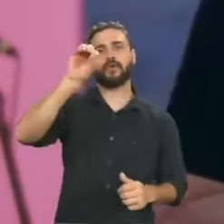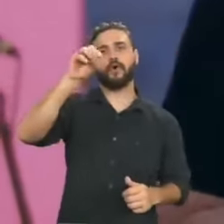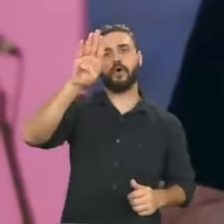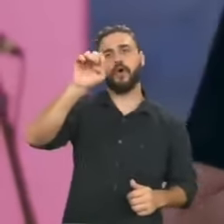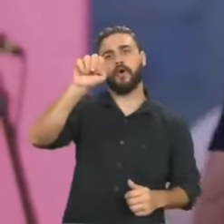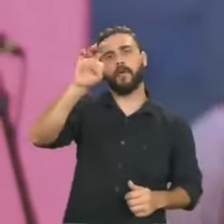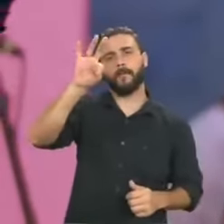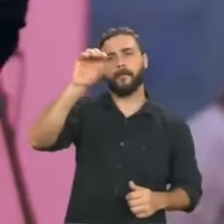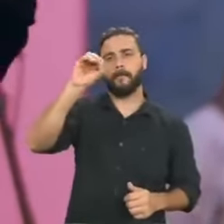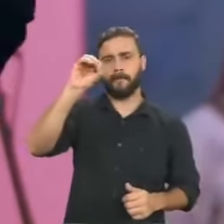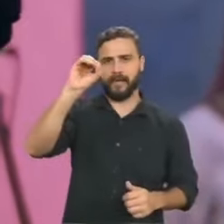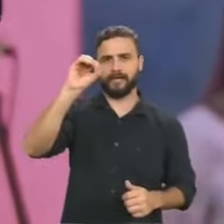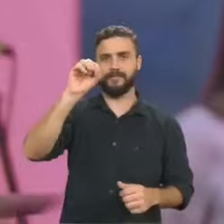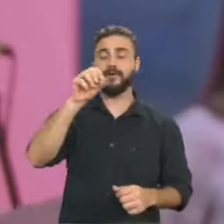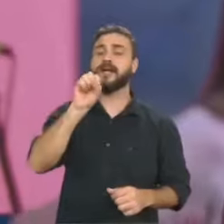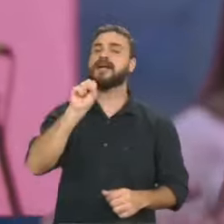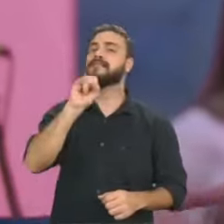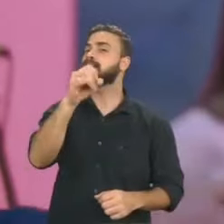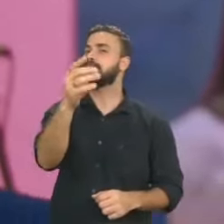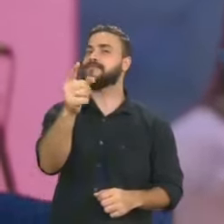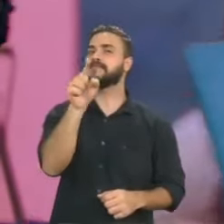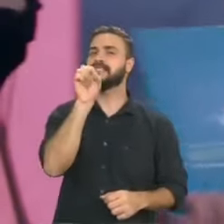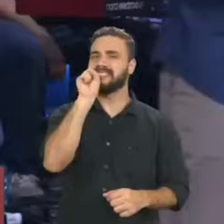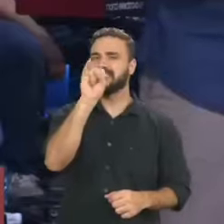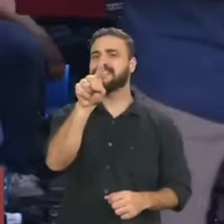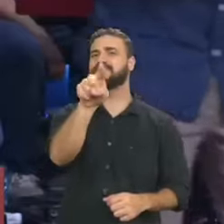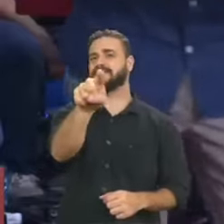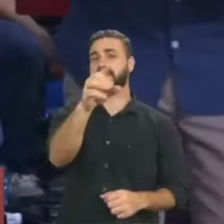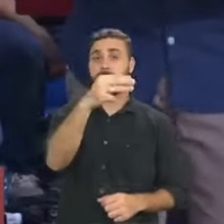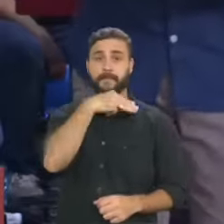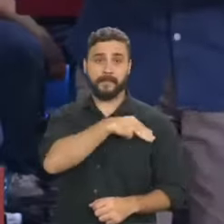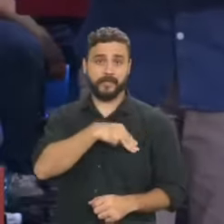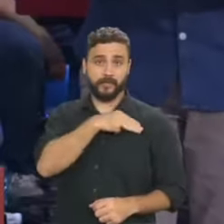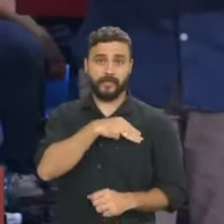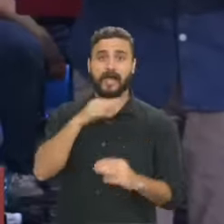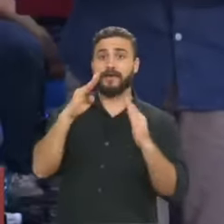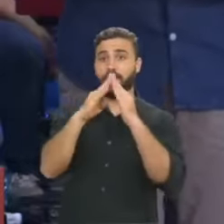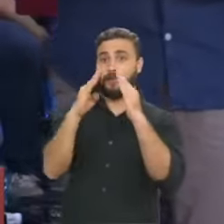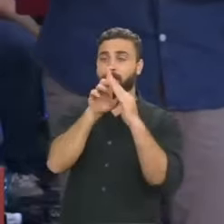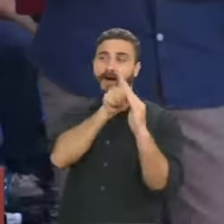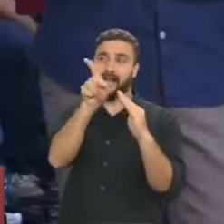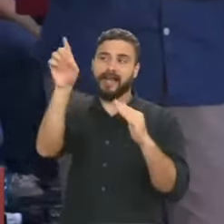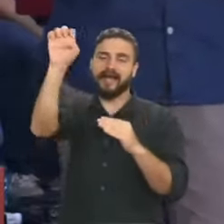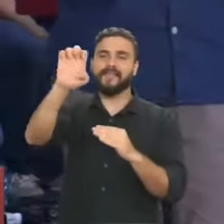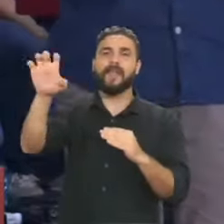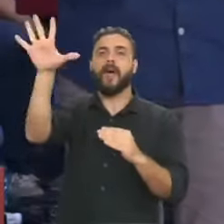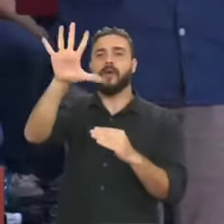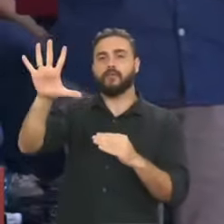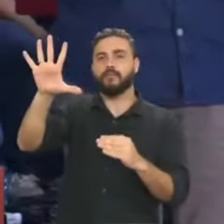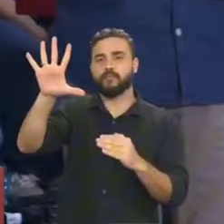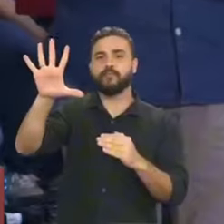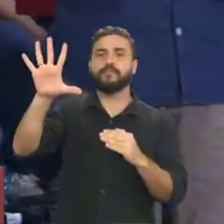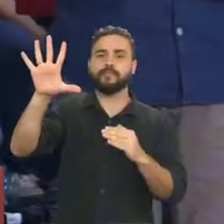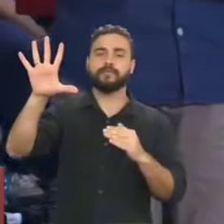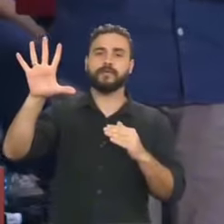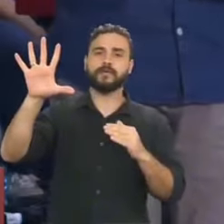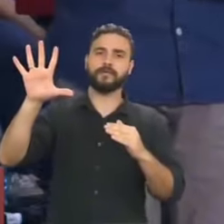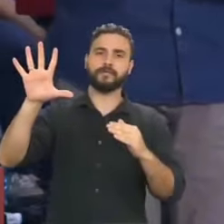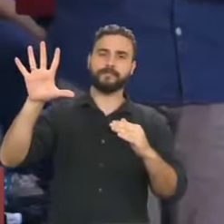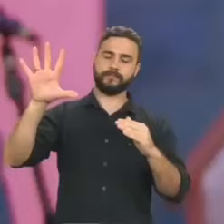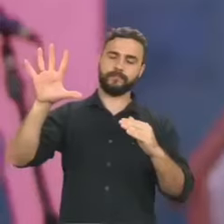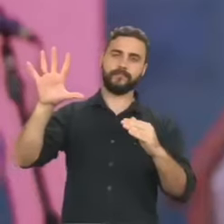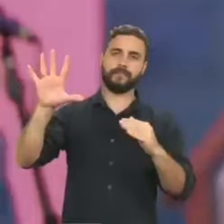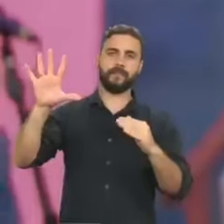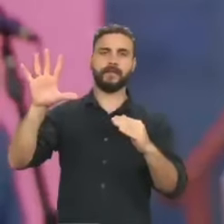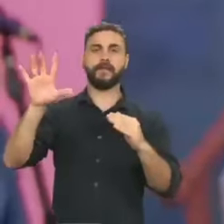te ensinar, você que é missionário, você que mora lá na Europa, obrigado, você que mora lá na Europa, dá um close aqui. Isso. Você que mora